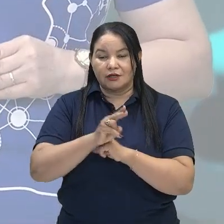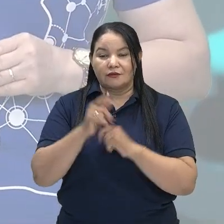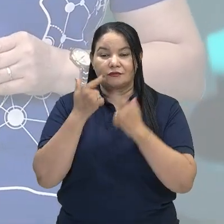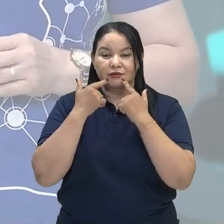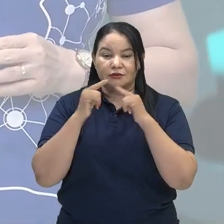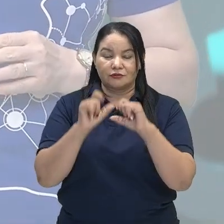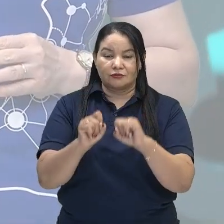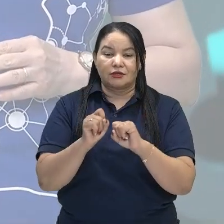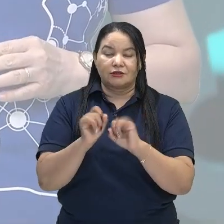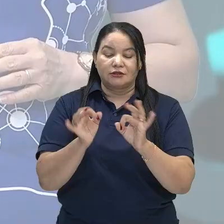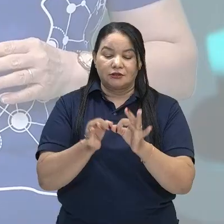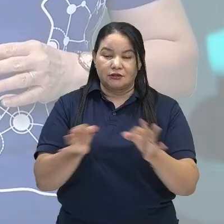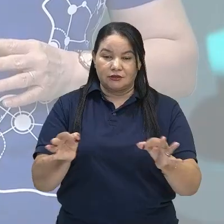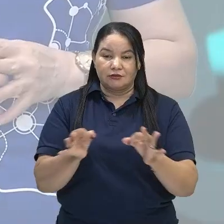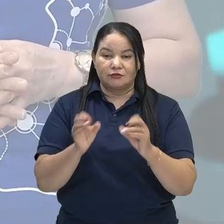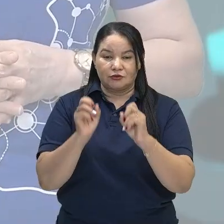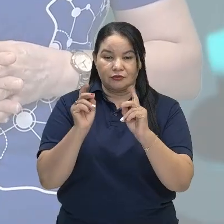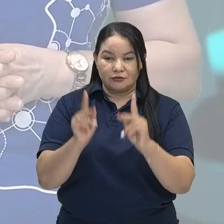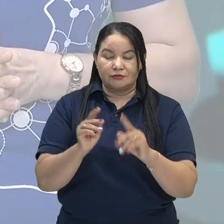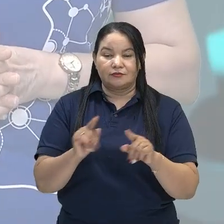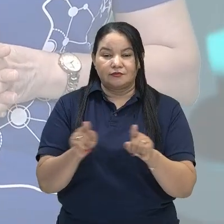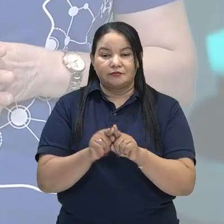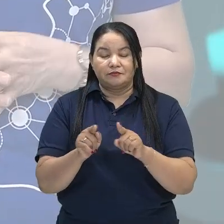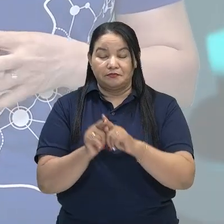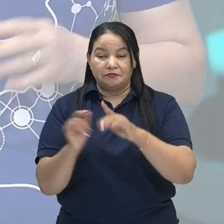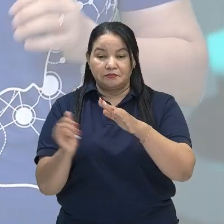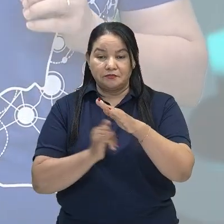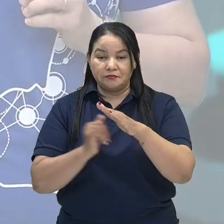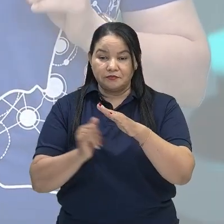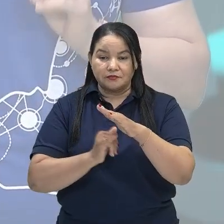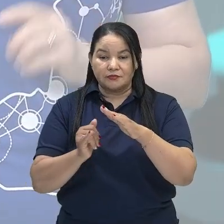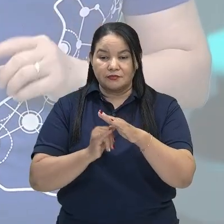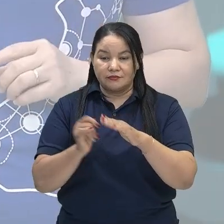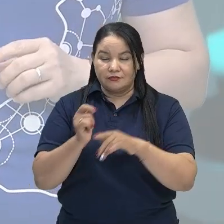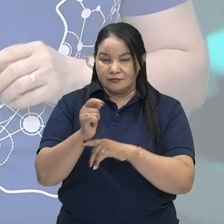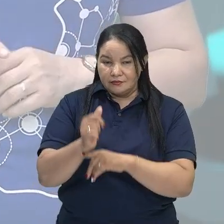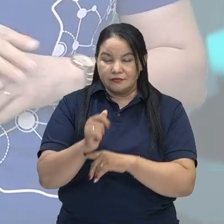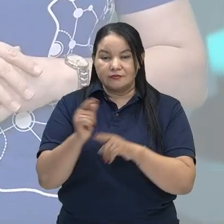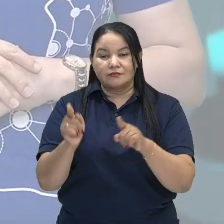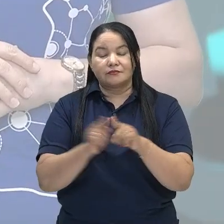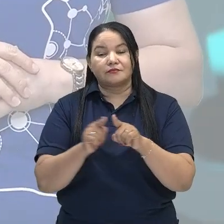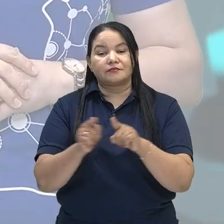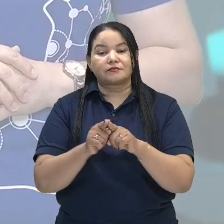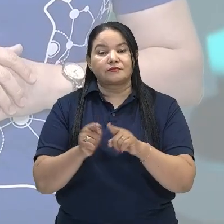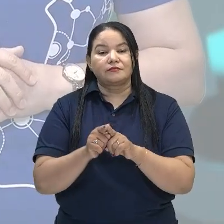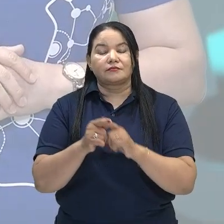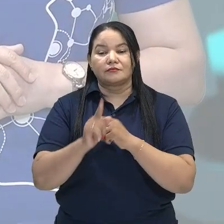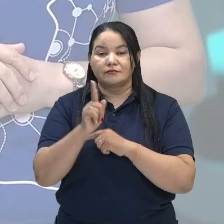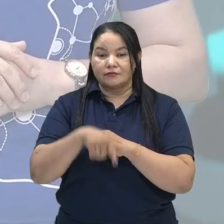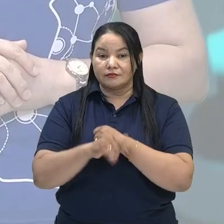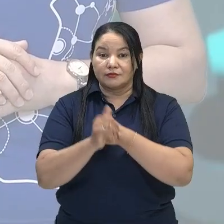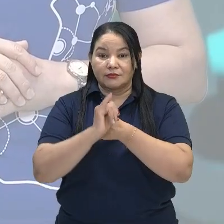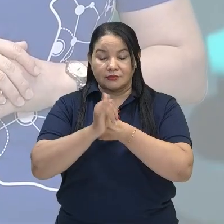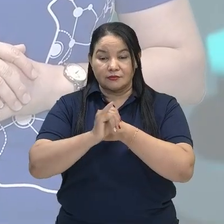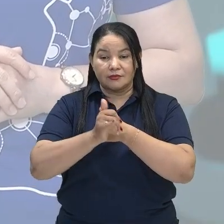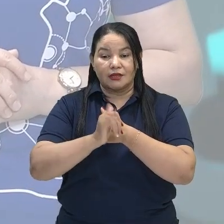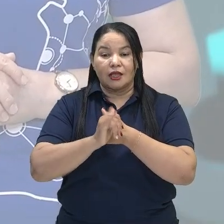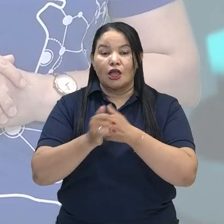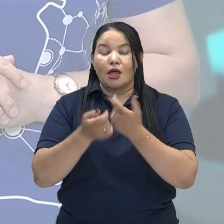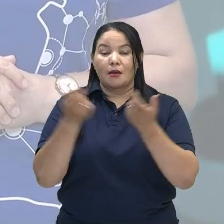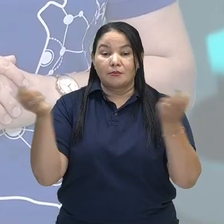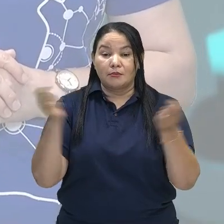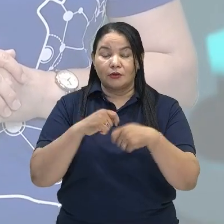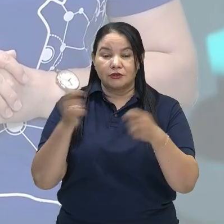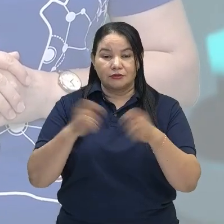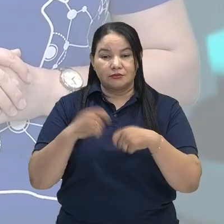simples, né, já quase entrando ali na informalidade, porque a crônica ela vai permitir, né, ela vai dar